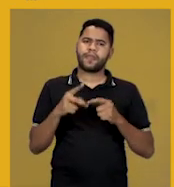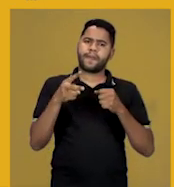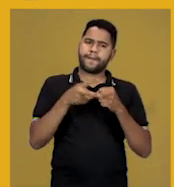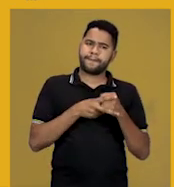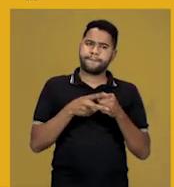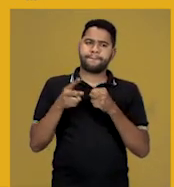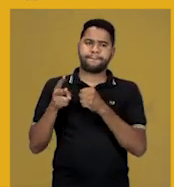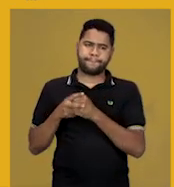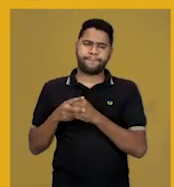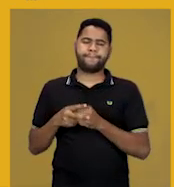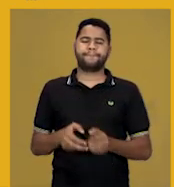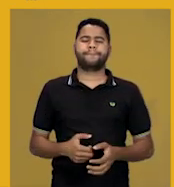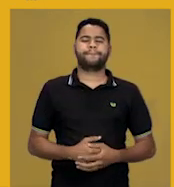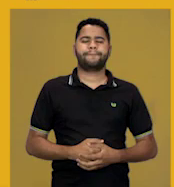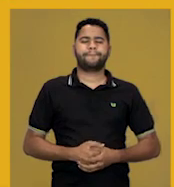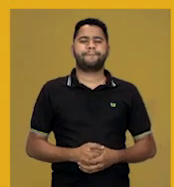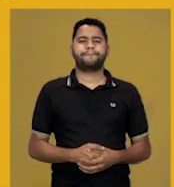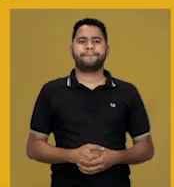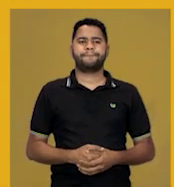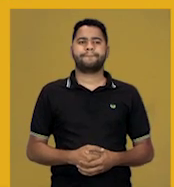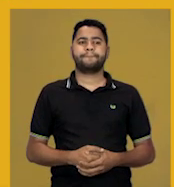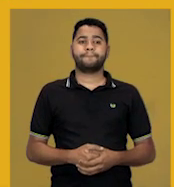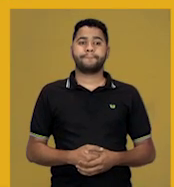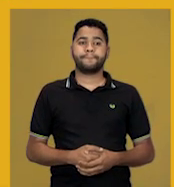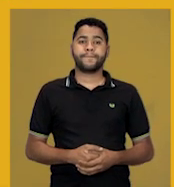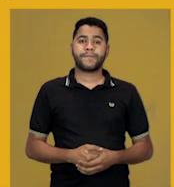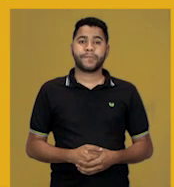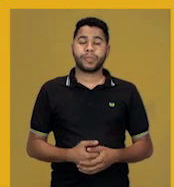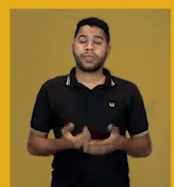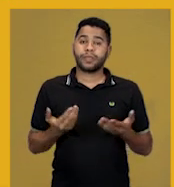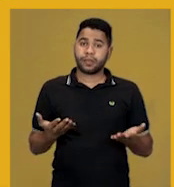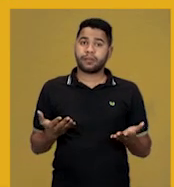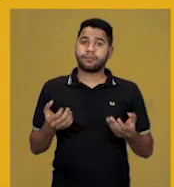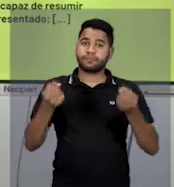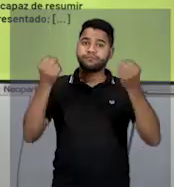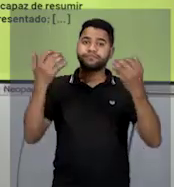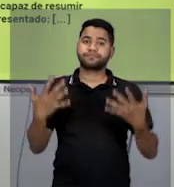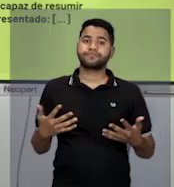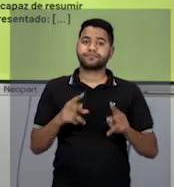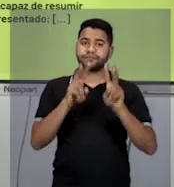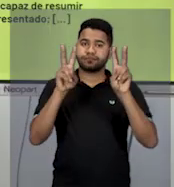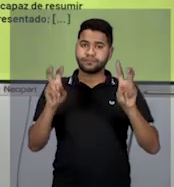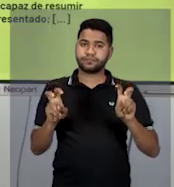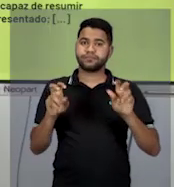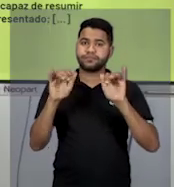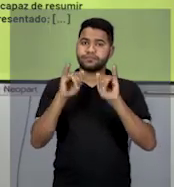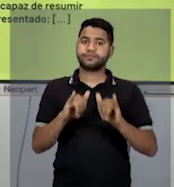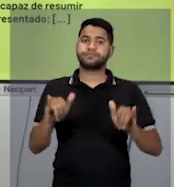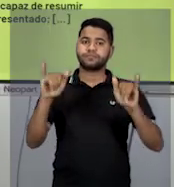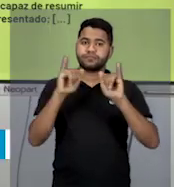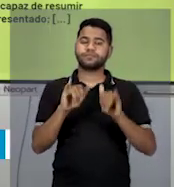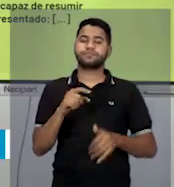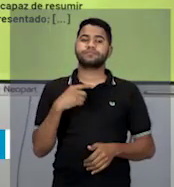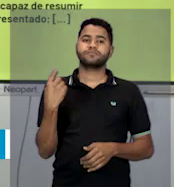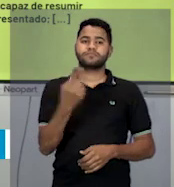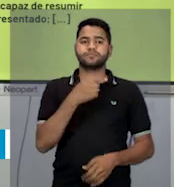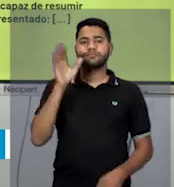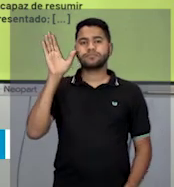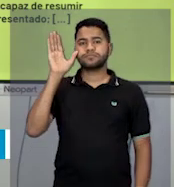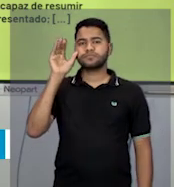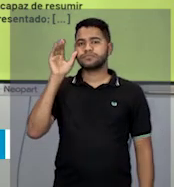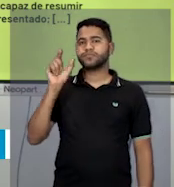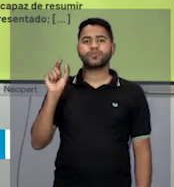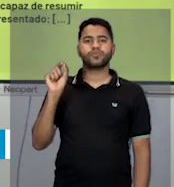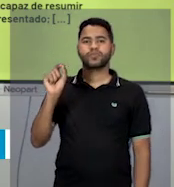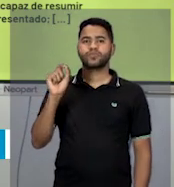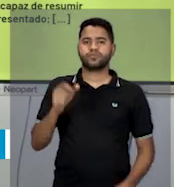verbos aí presentes. Bem, ainda falando sobre a notícia, nós vamos observar o